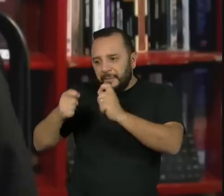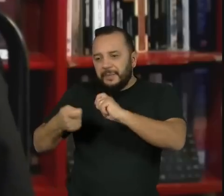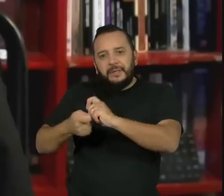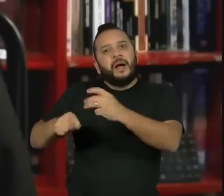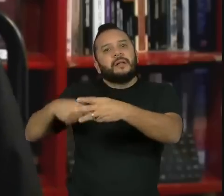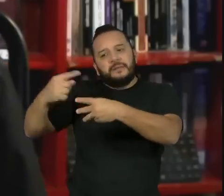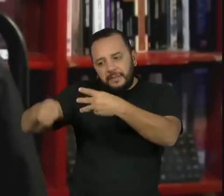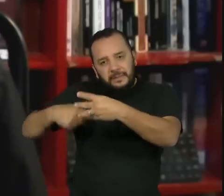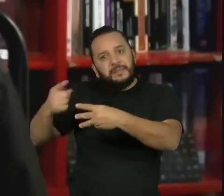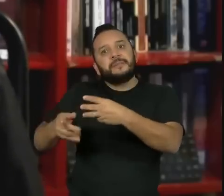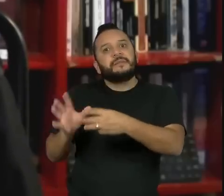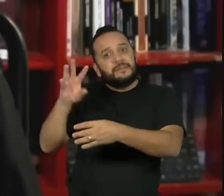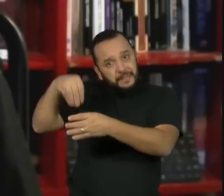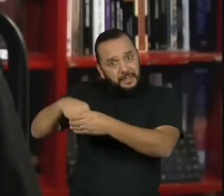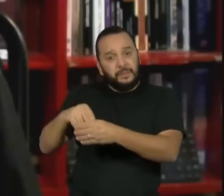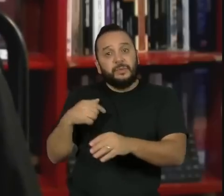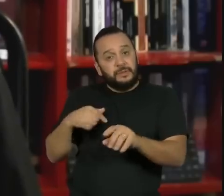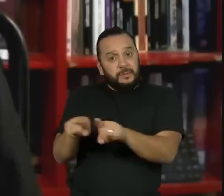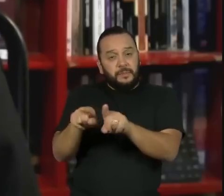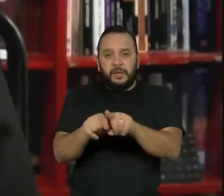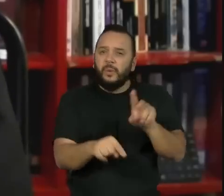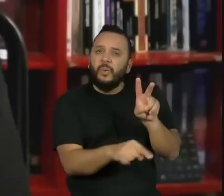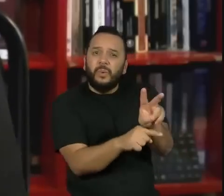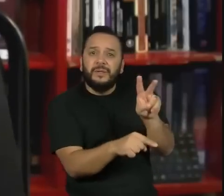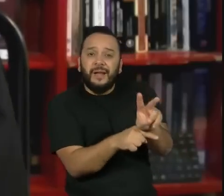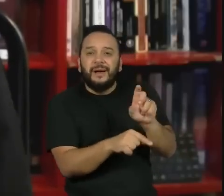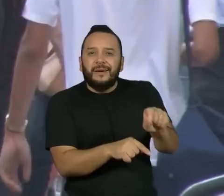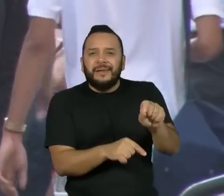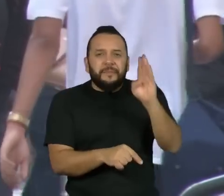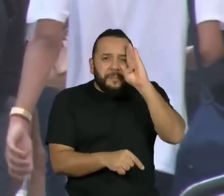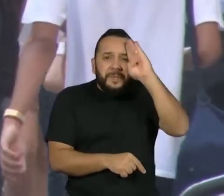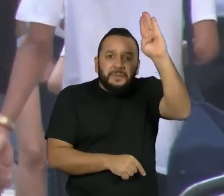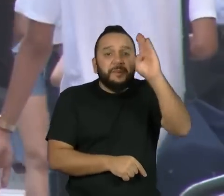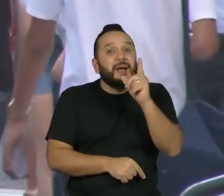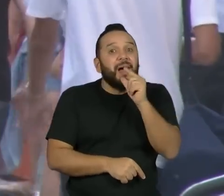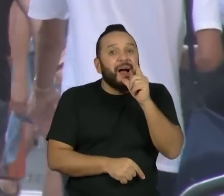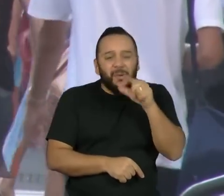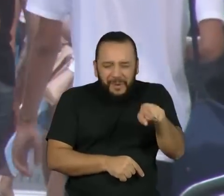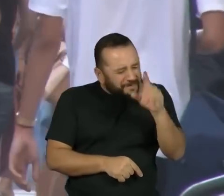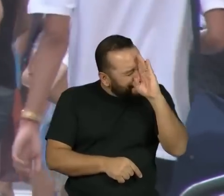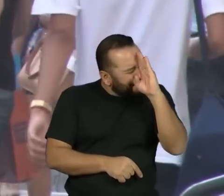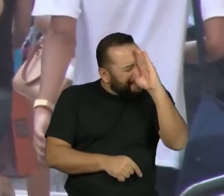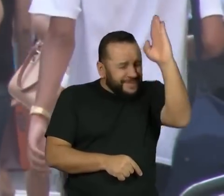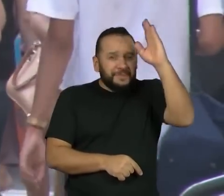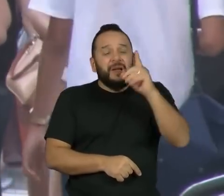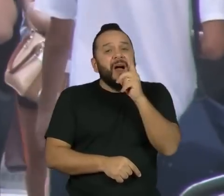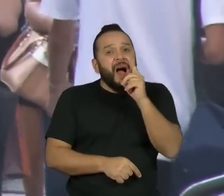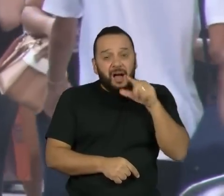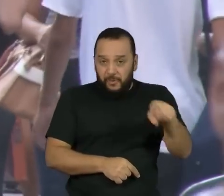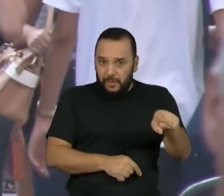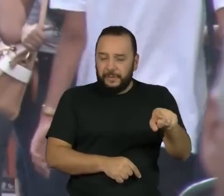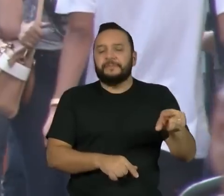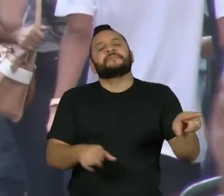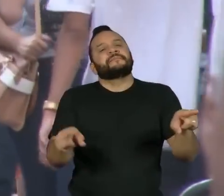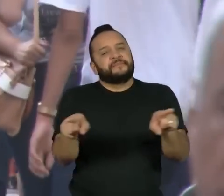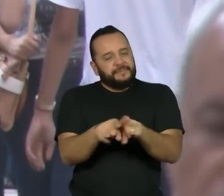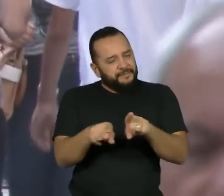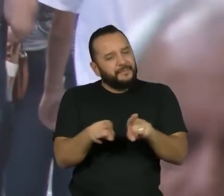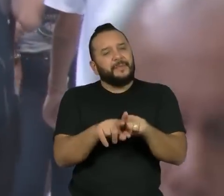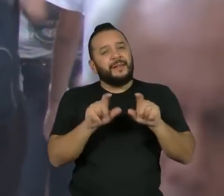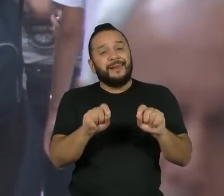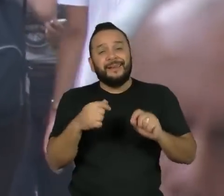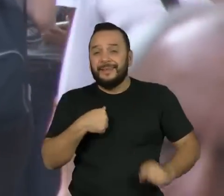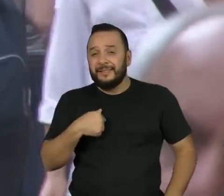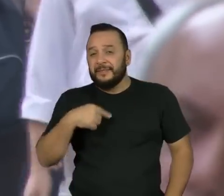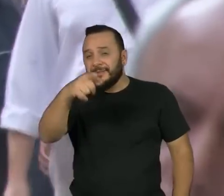um cuidado enorme com a água. O primeiro elemento mais importante é a água. Mas nós devemos também tirar da nossa